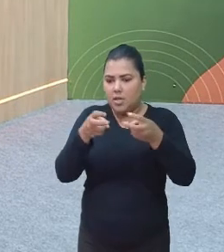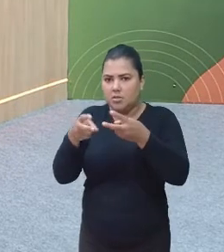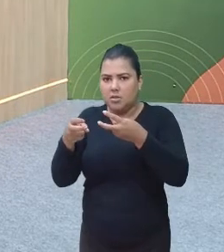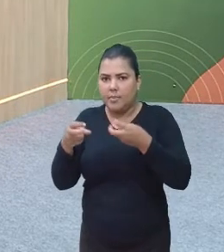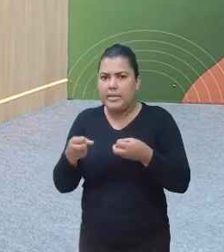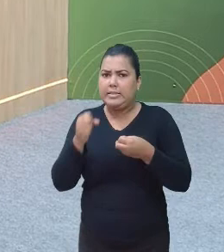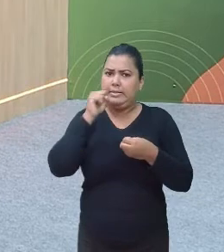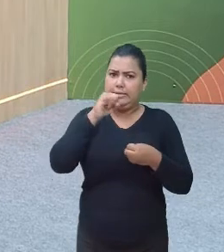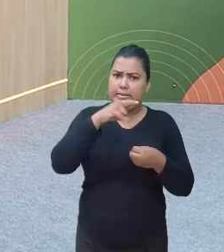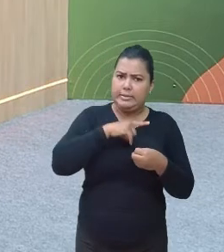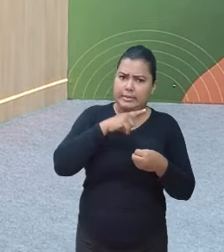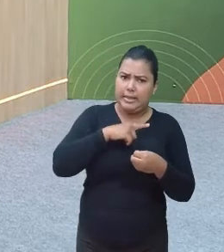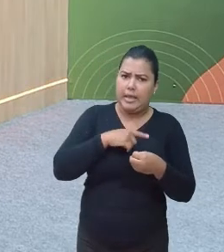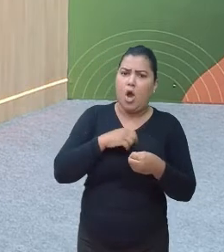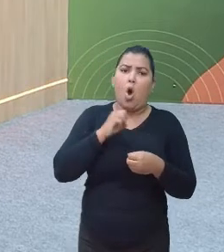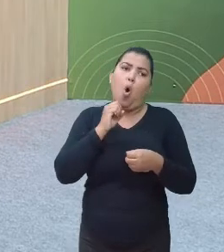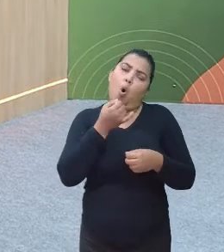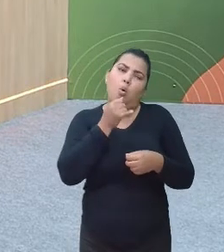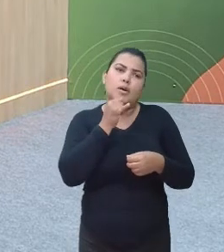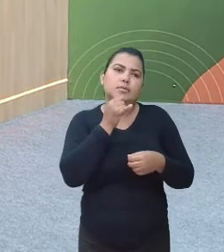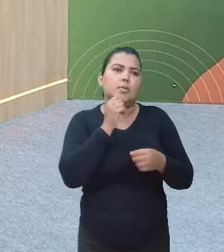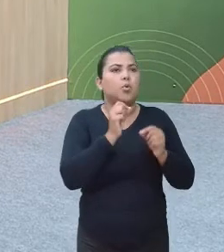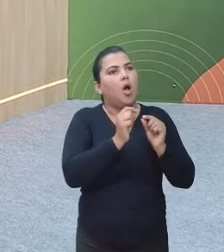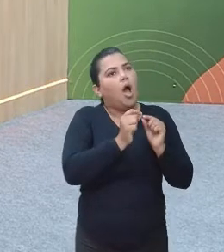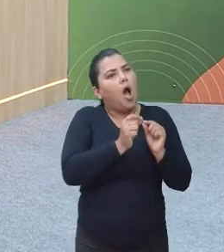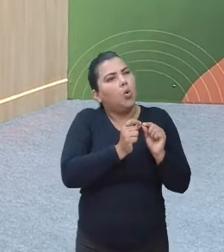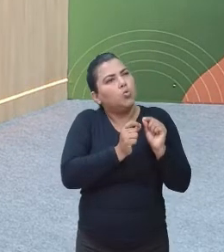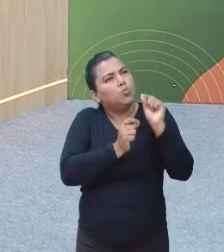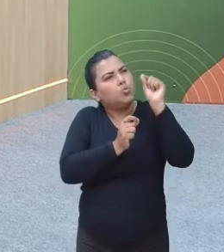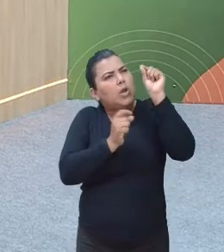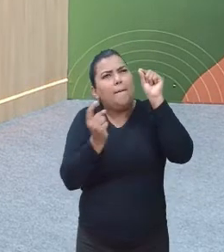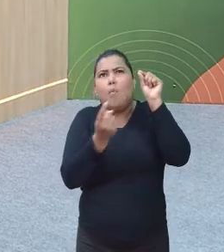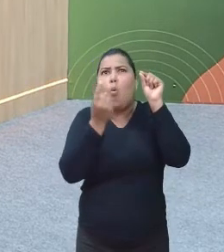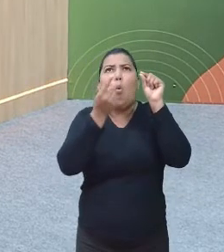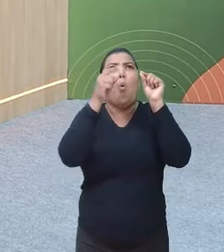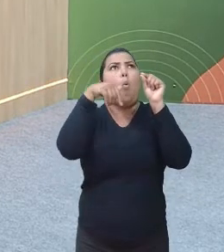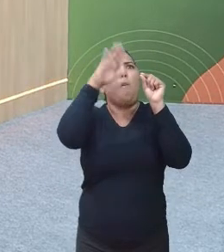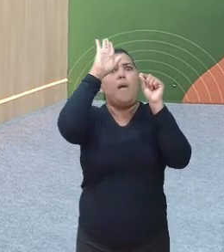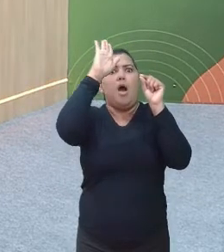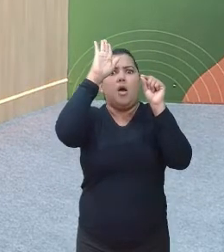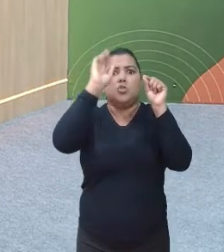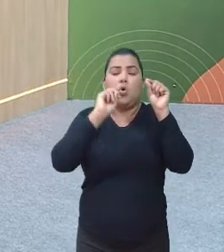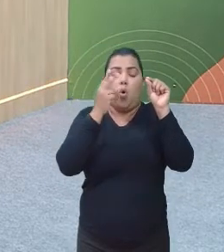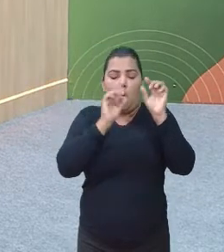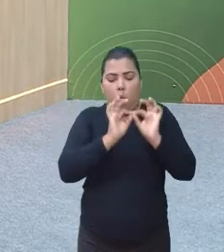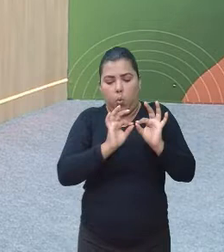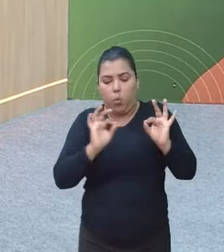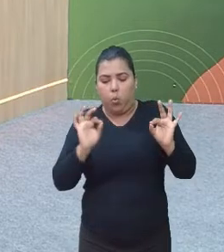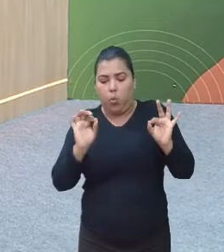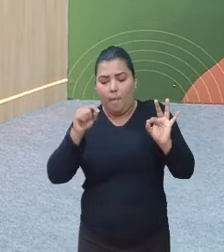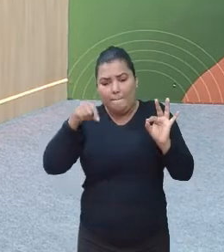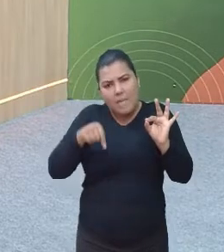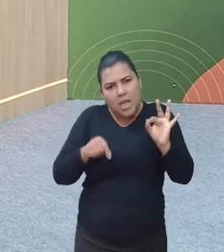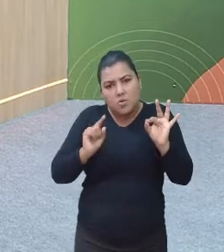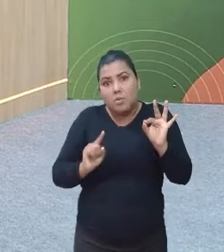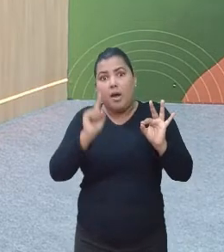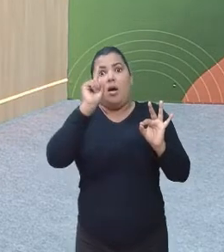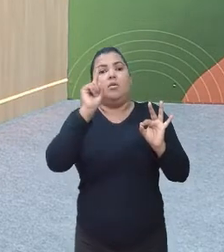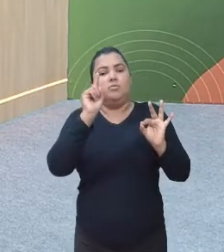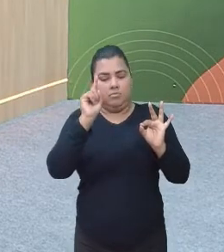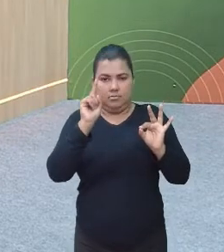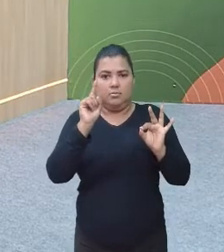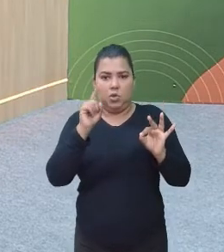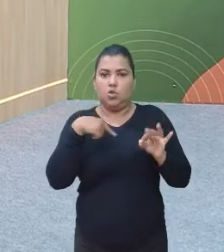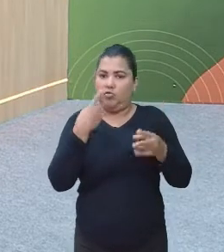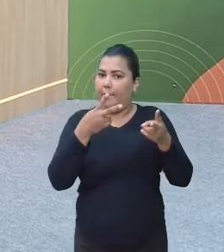seja, se não ficou a altura muito maior do que deveria, ou a largura muito maior ou menor do que deveria, tá certo? Então